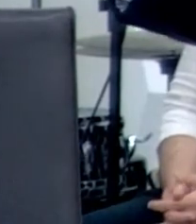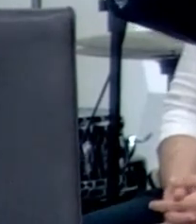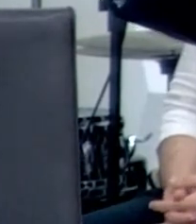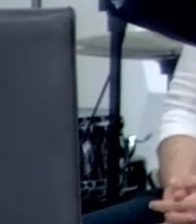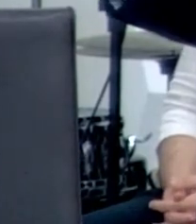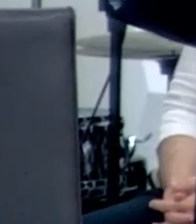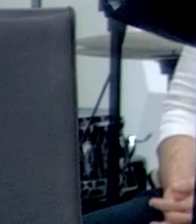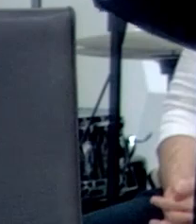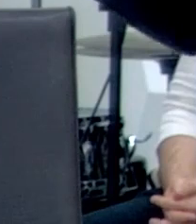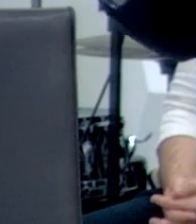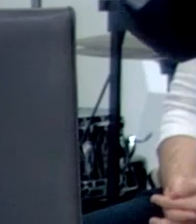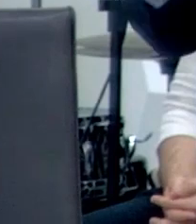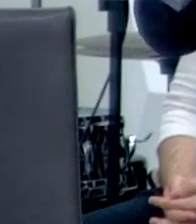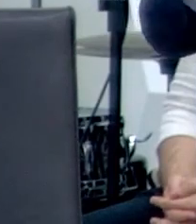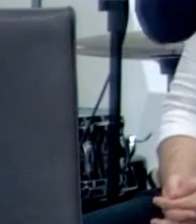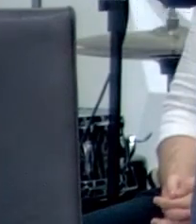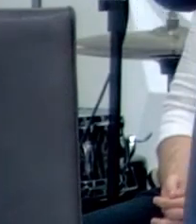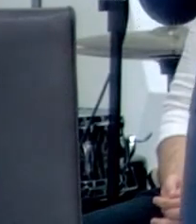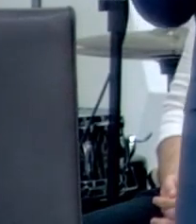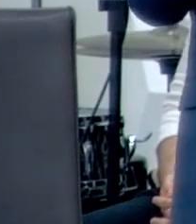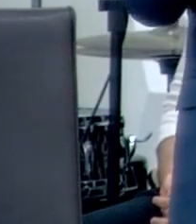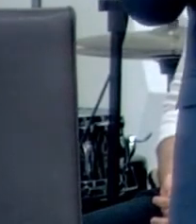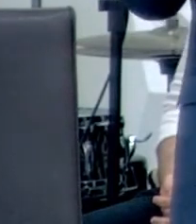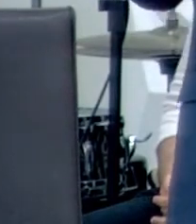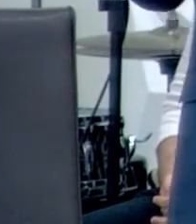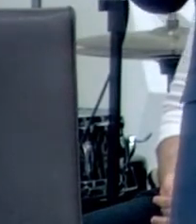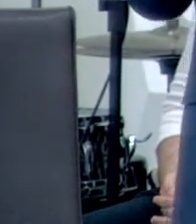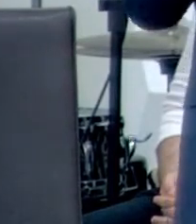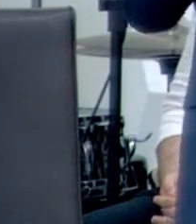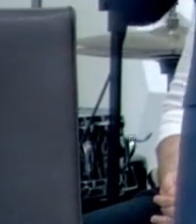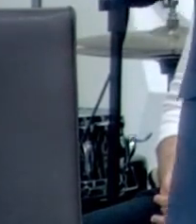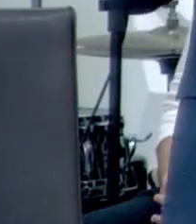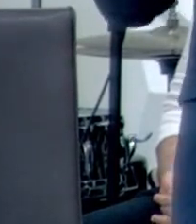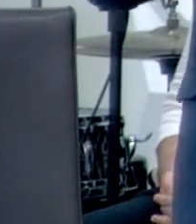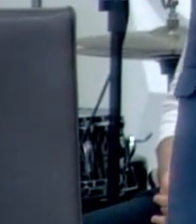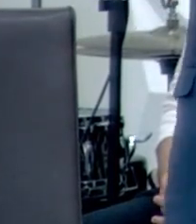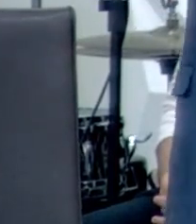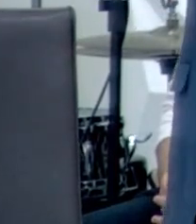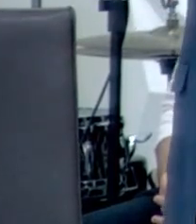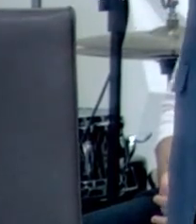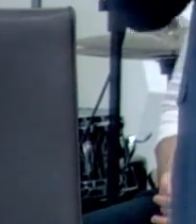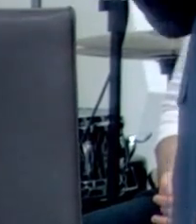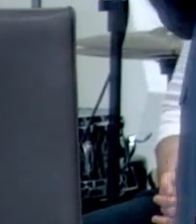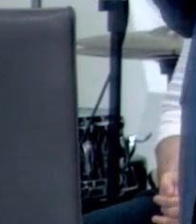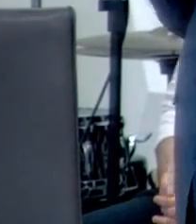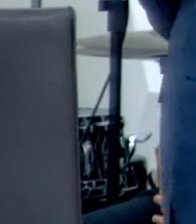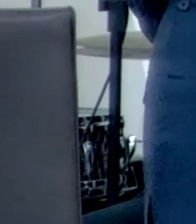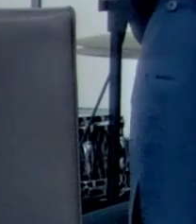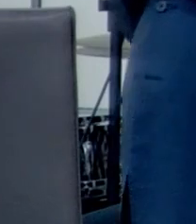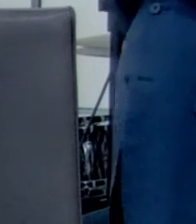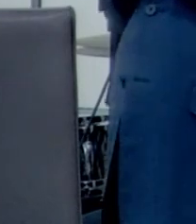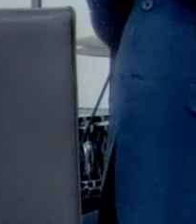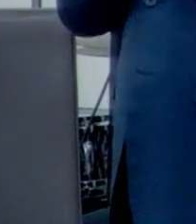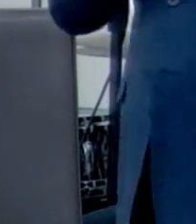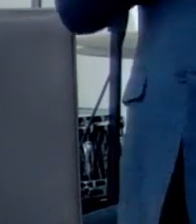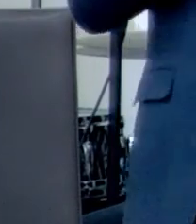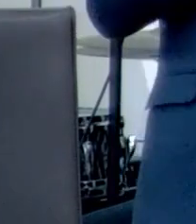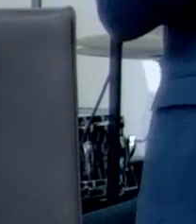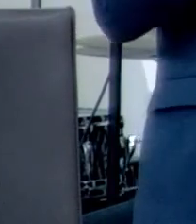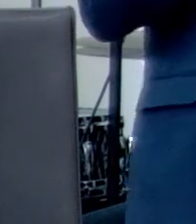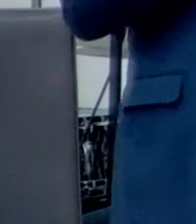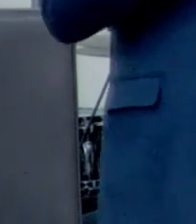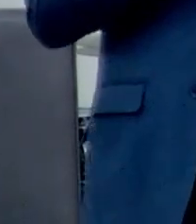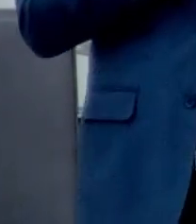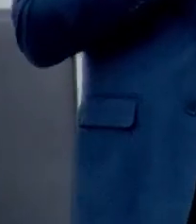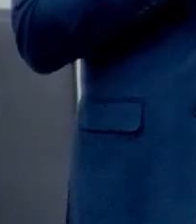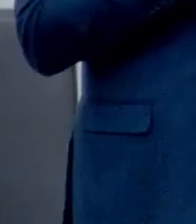li esse texto eu percebi que eu tenho medo de quem diz que está plenamente certo Essas pessoas